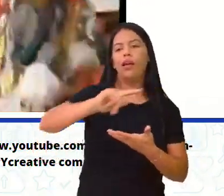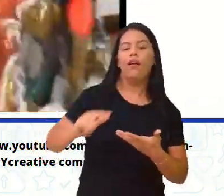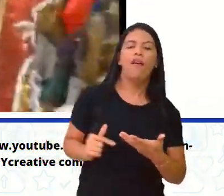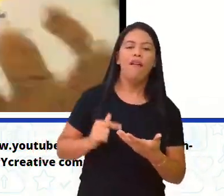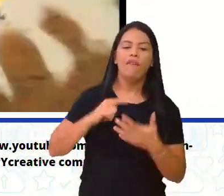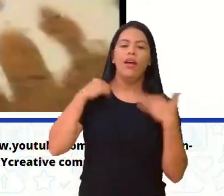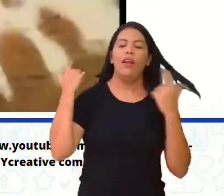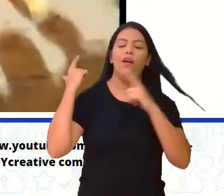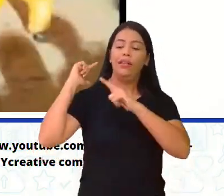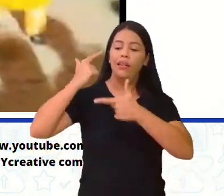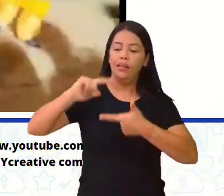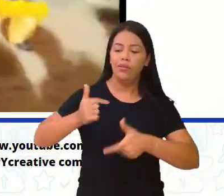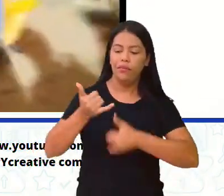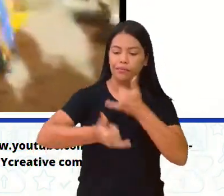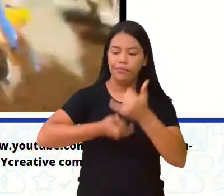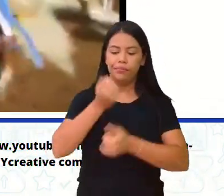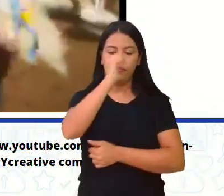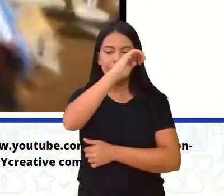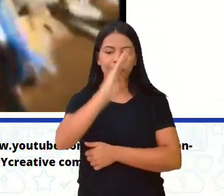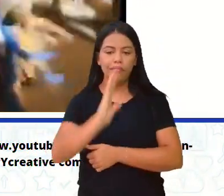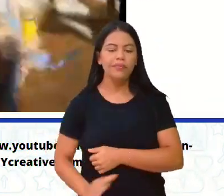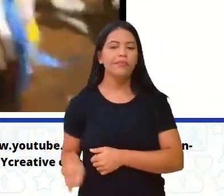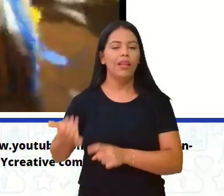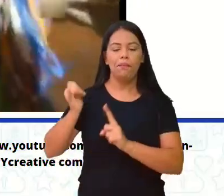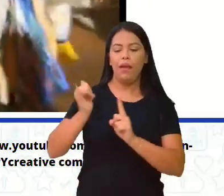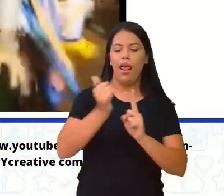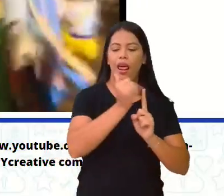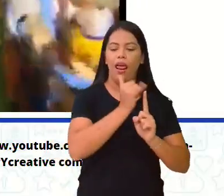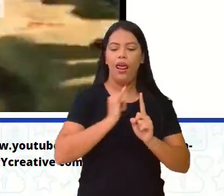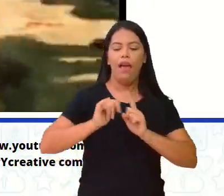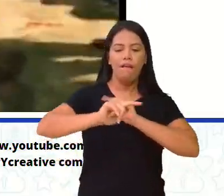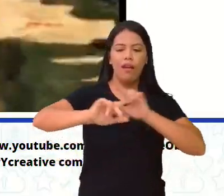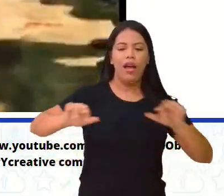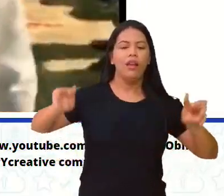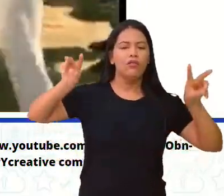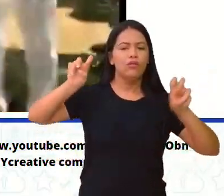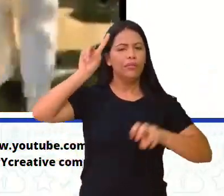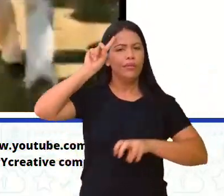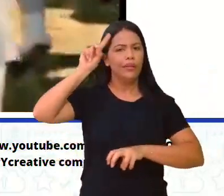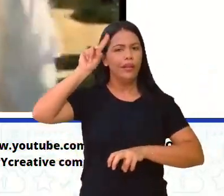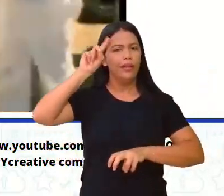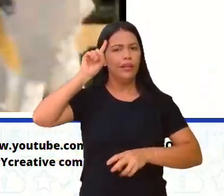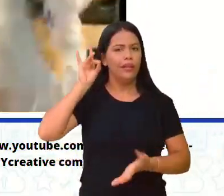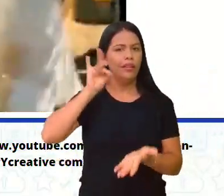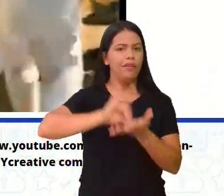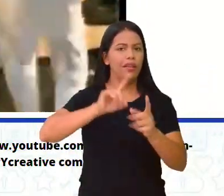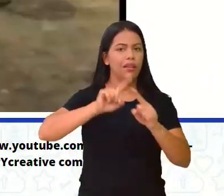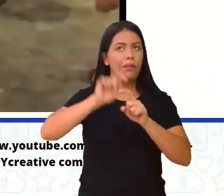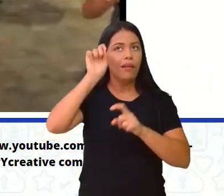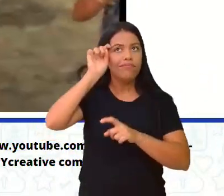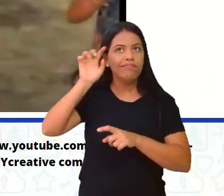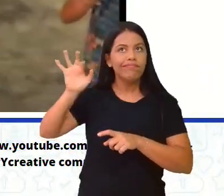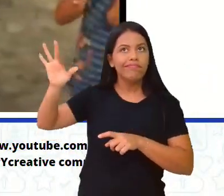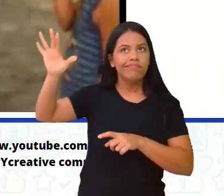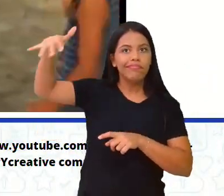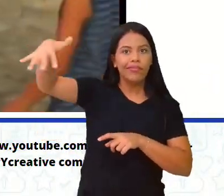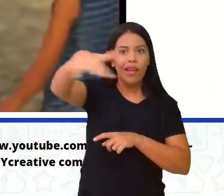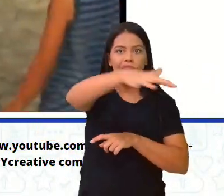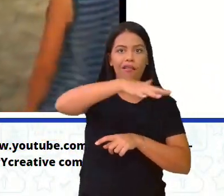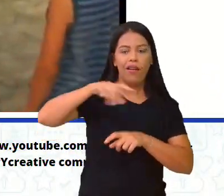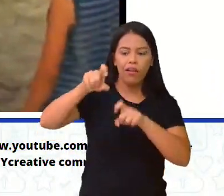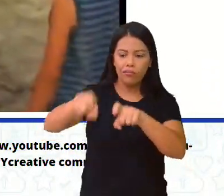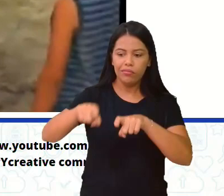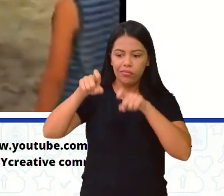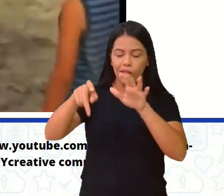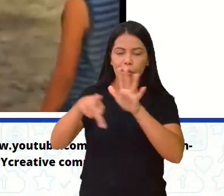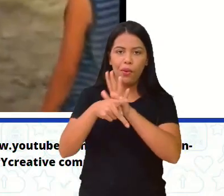brincadeira brasileira que conta muitas histórias sobre o cotidiano, real e imaginário, do universo canavieiro